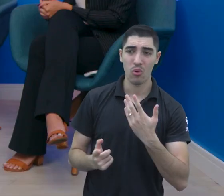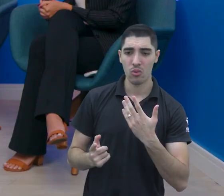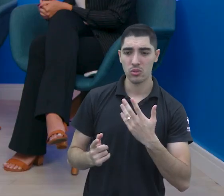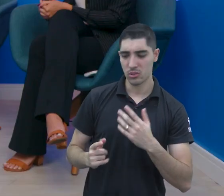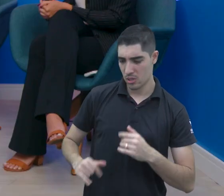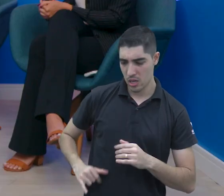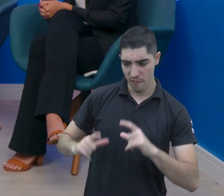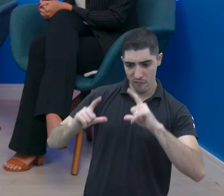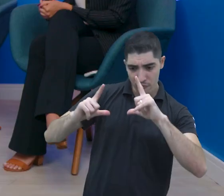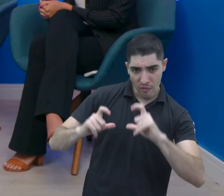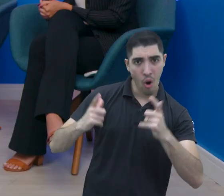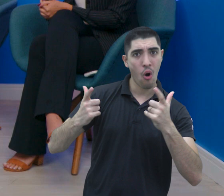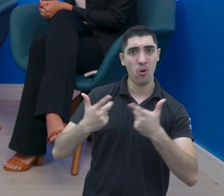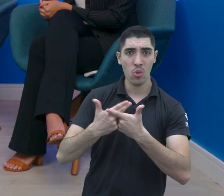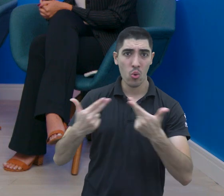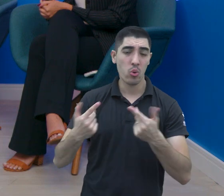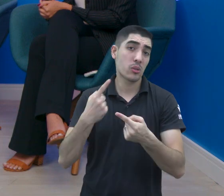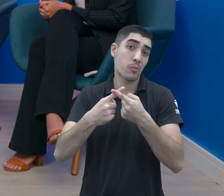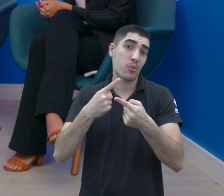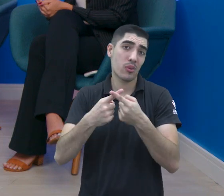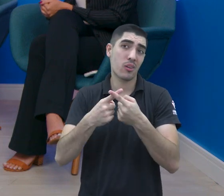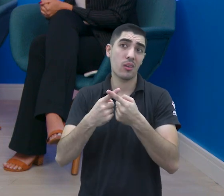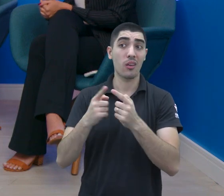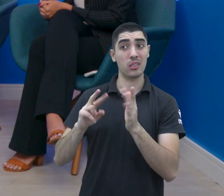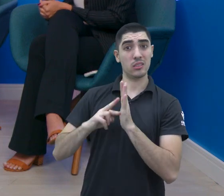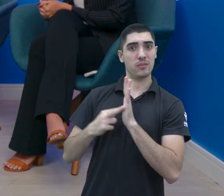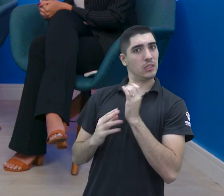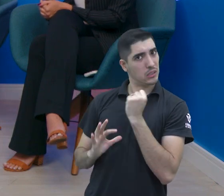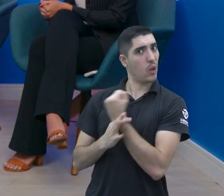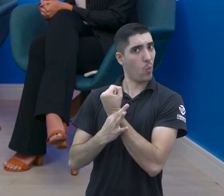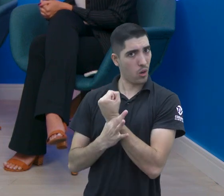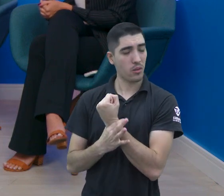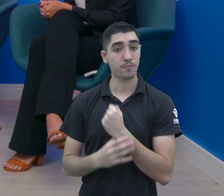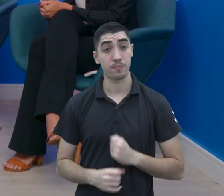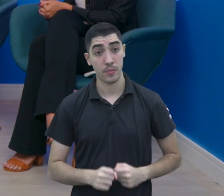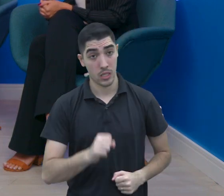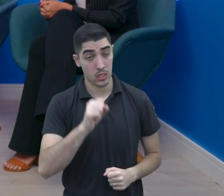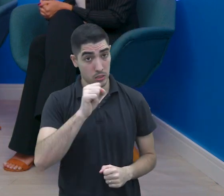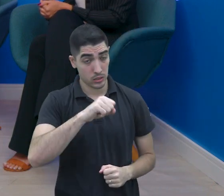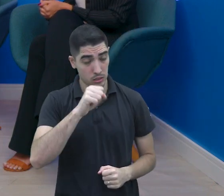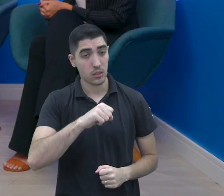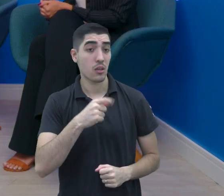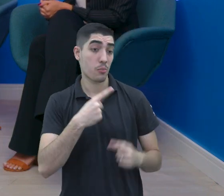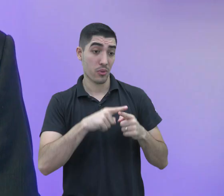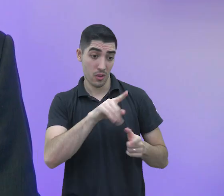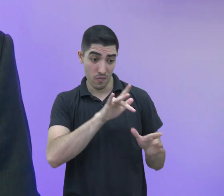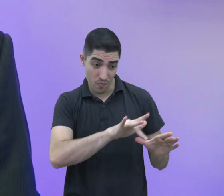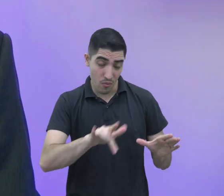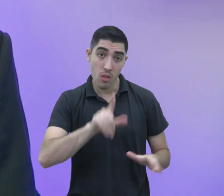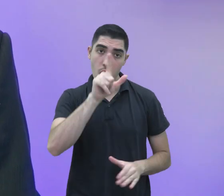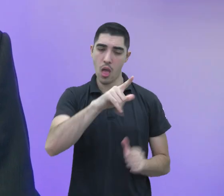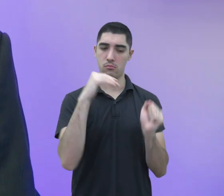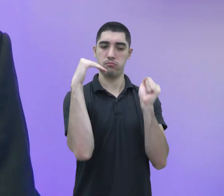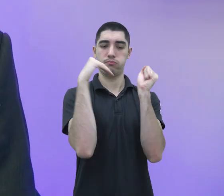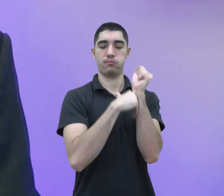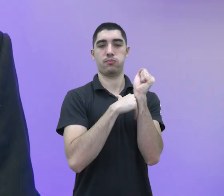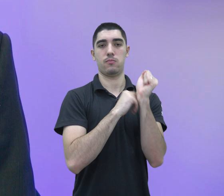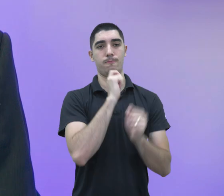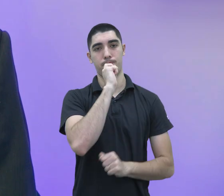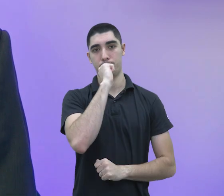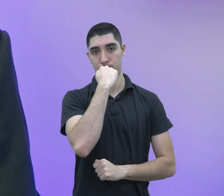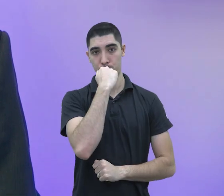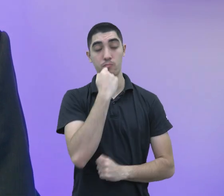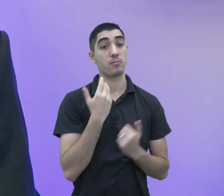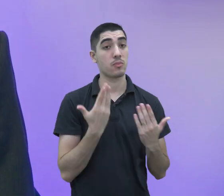né, do momento em si da votação também é uma segurança para o eleitor, né? Sim, porque o voto é sigiloso, é uma garantia